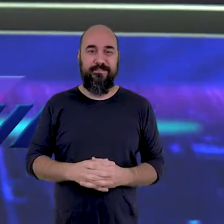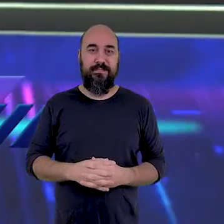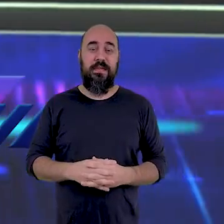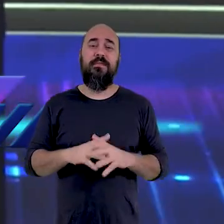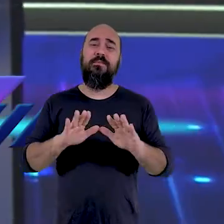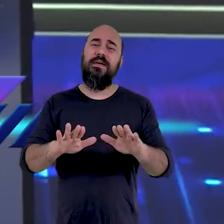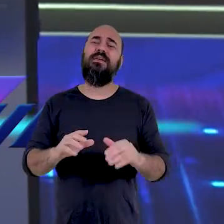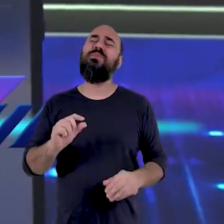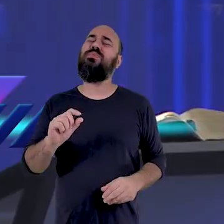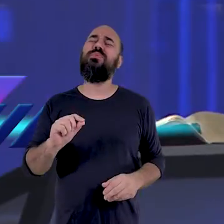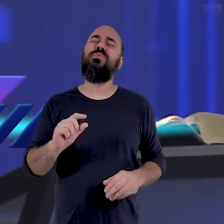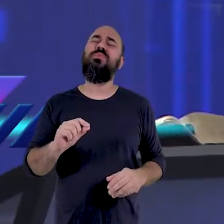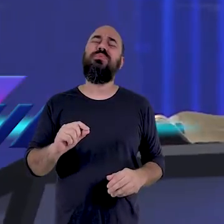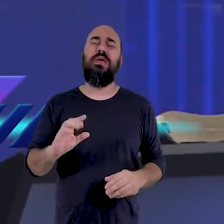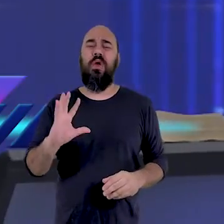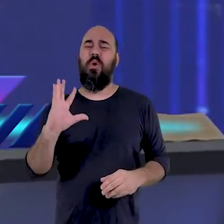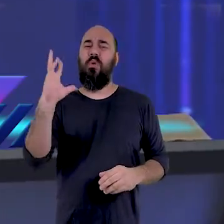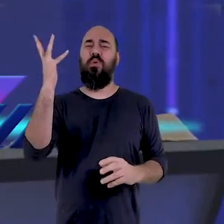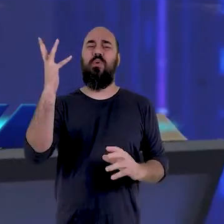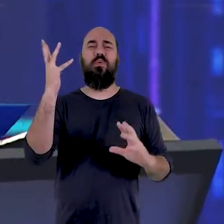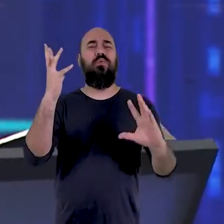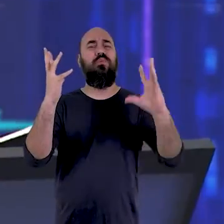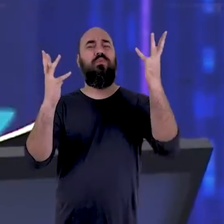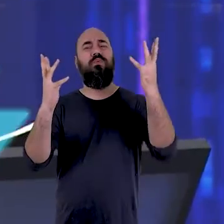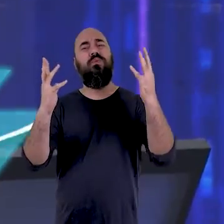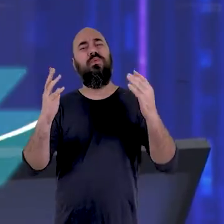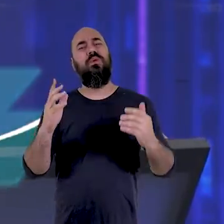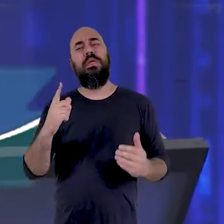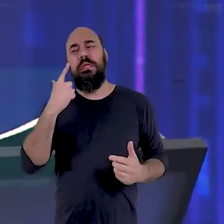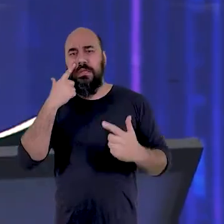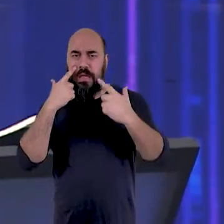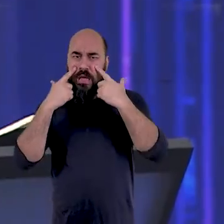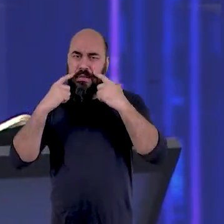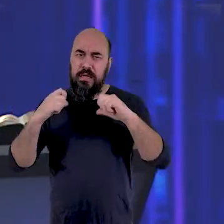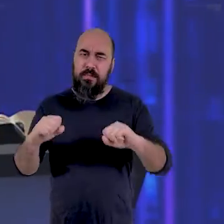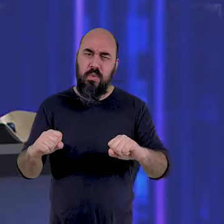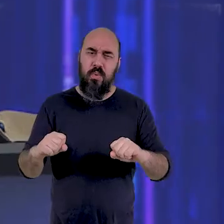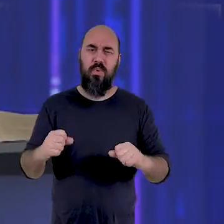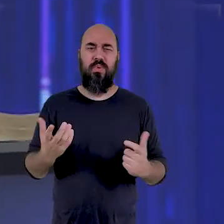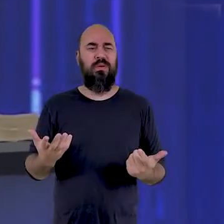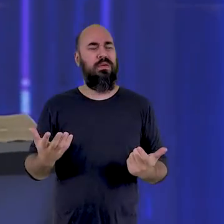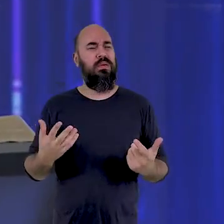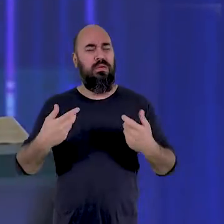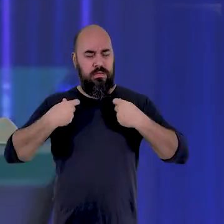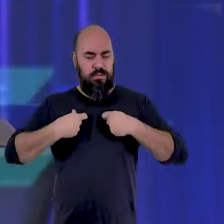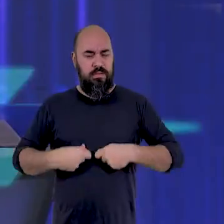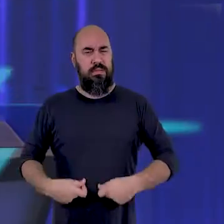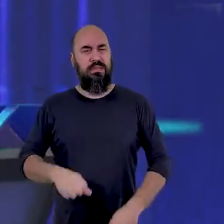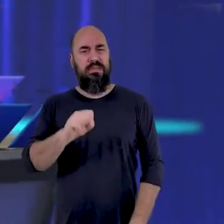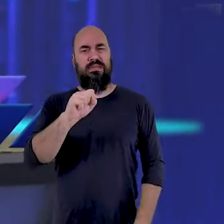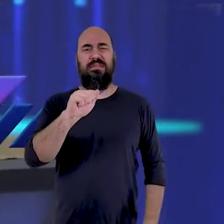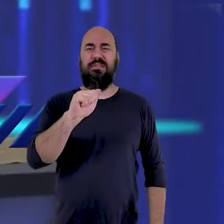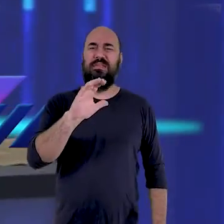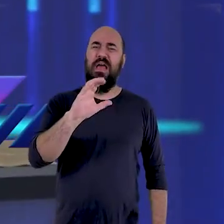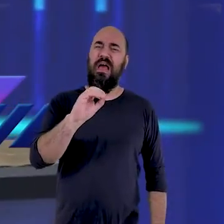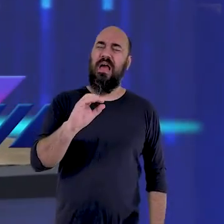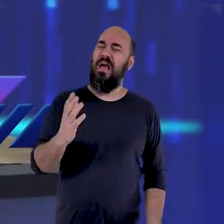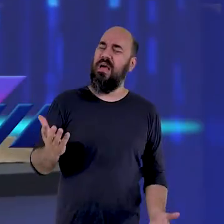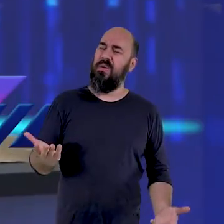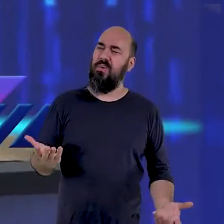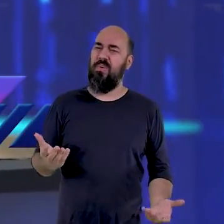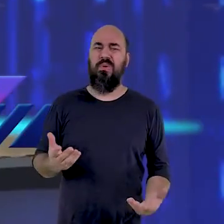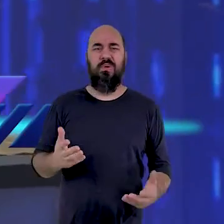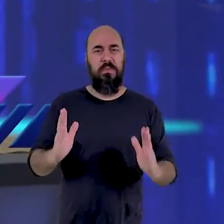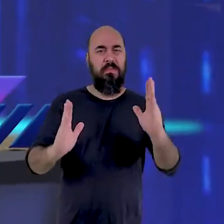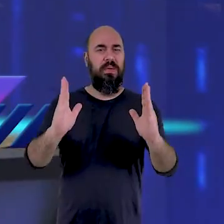Mas, em que sentido as duas testemunhas testificariam vestidas de pano de saco